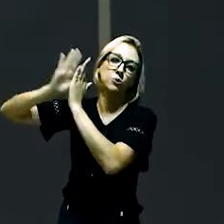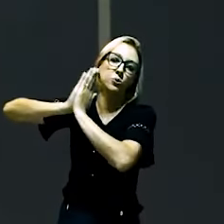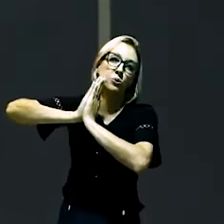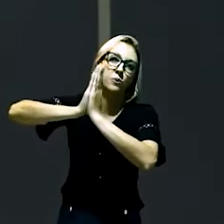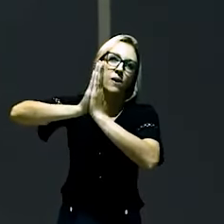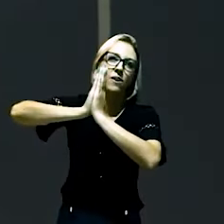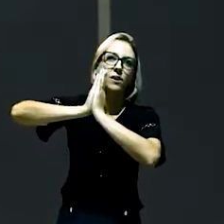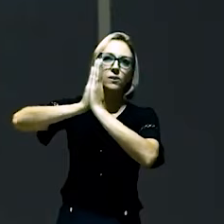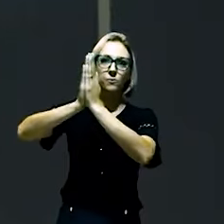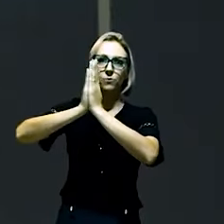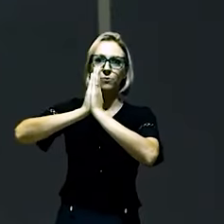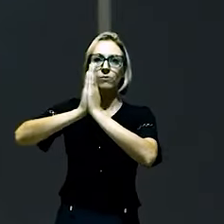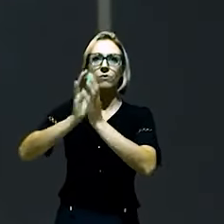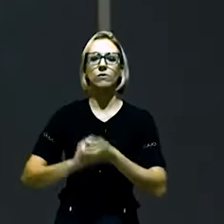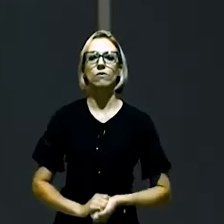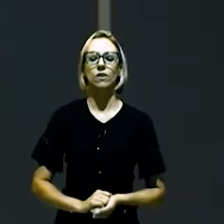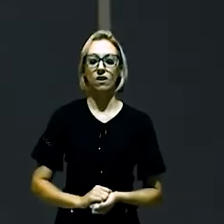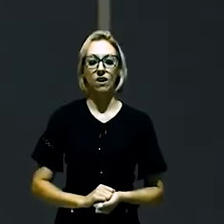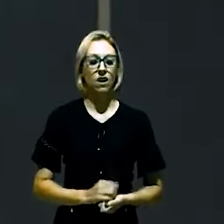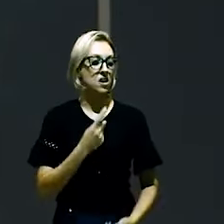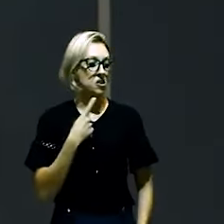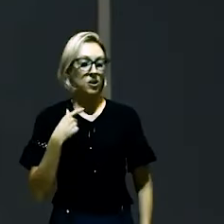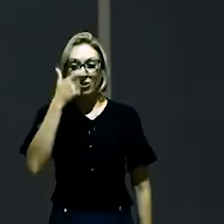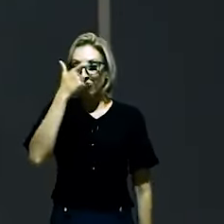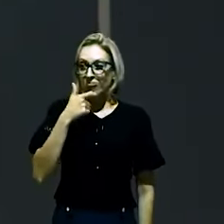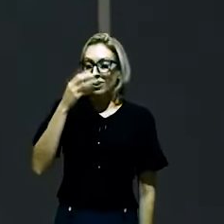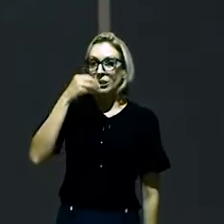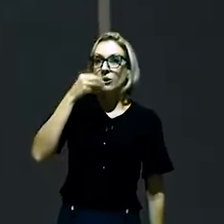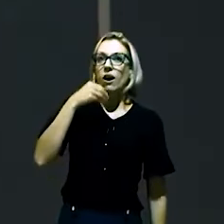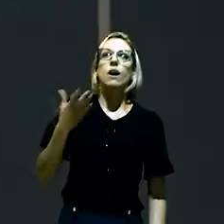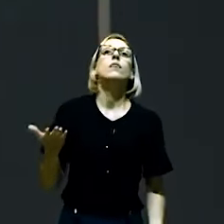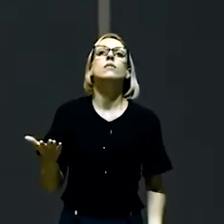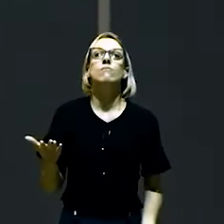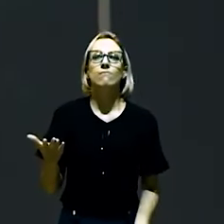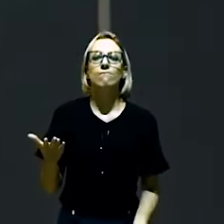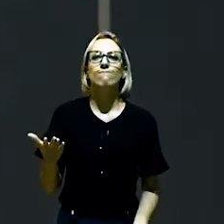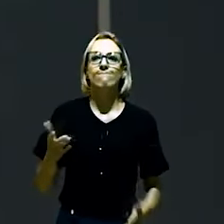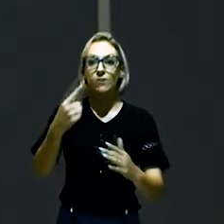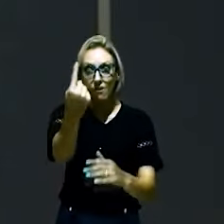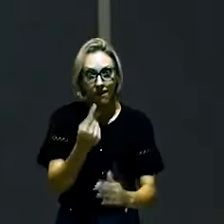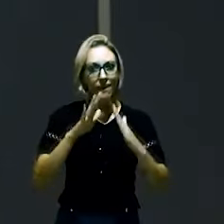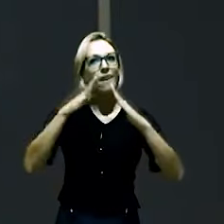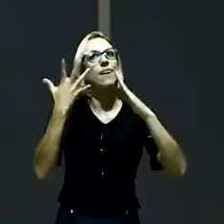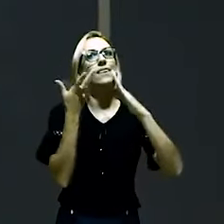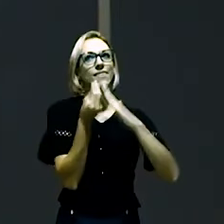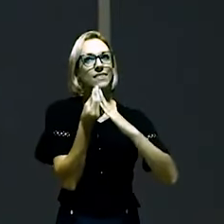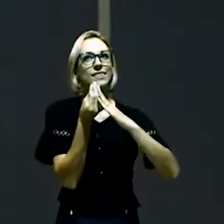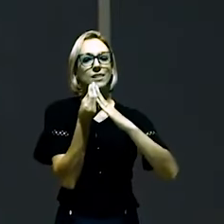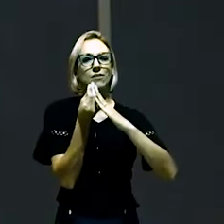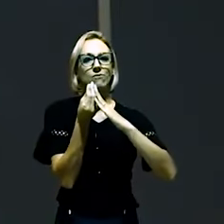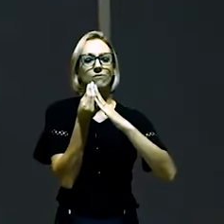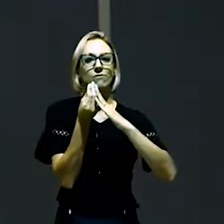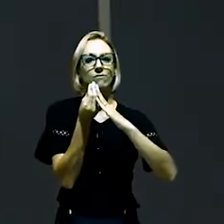não. Pastor, eu estou fraco, fraco ou forte na igreja. Não abra mão disso nunca